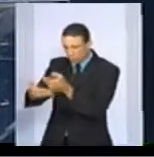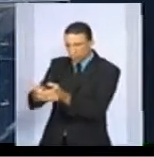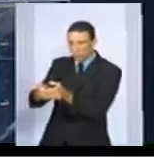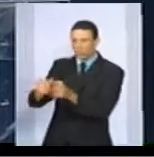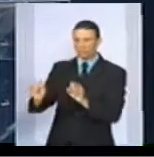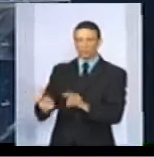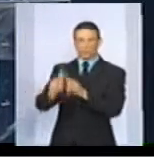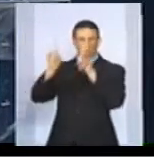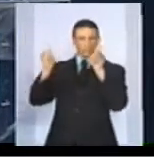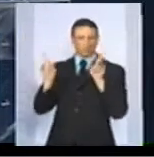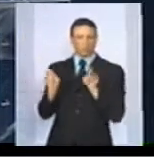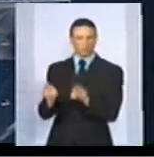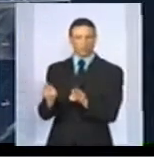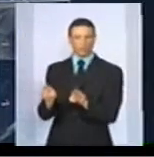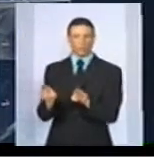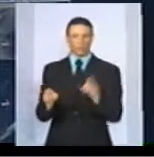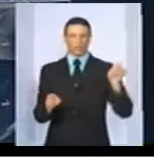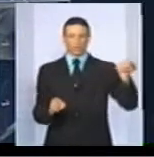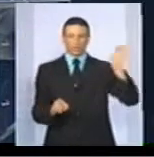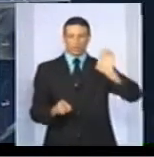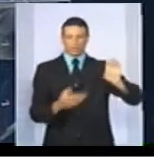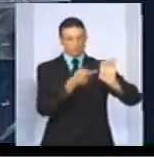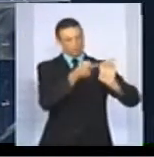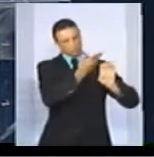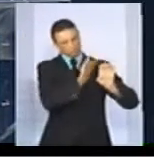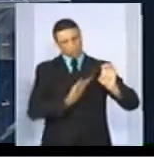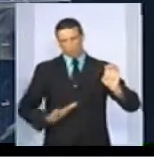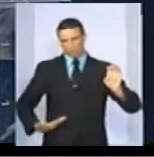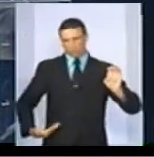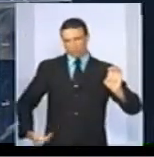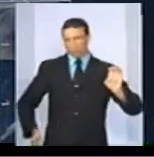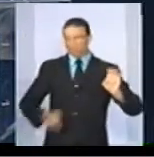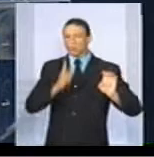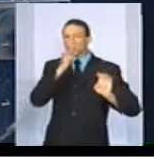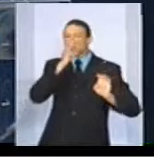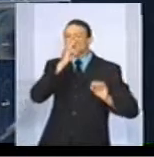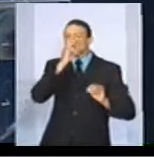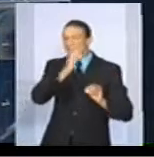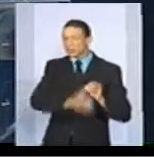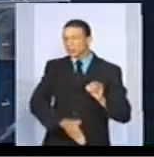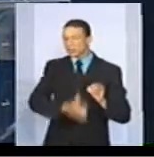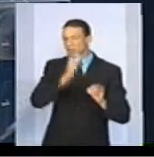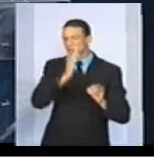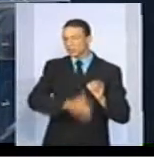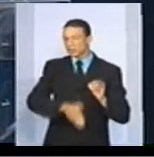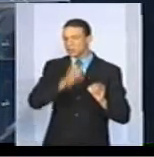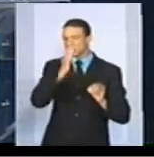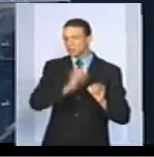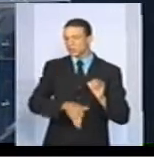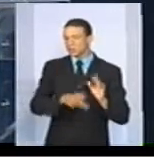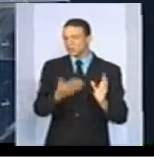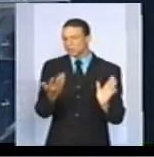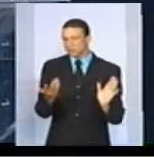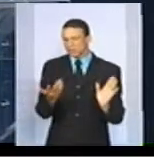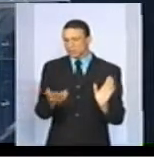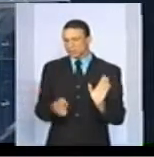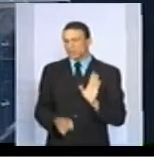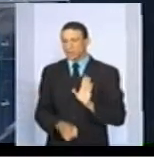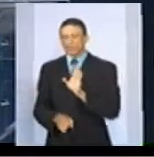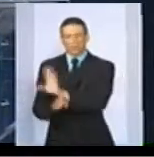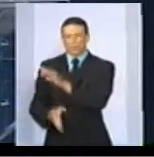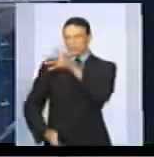certo que o estado a pretexto de qualquer novidade que a seja não pode